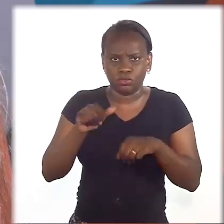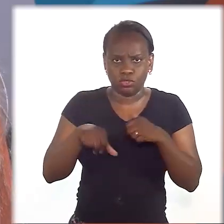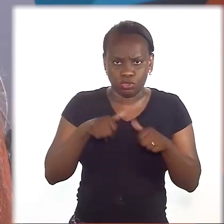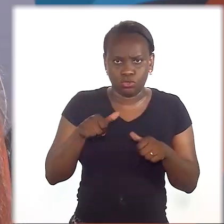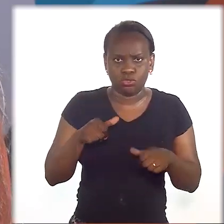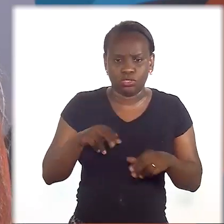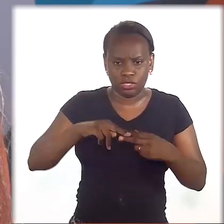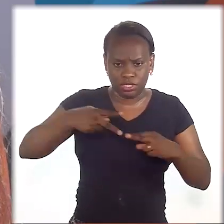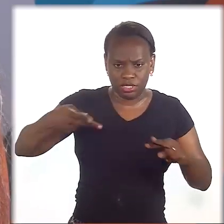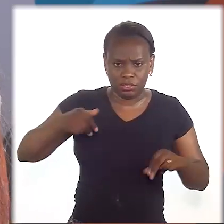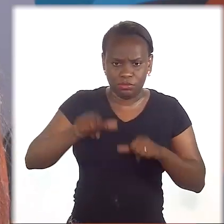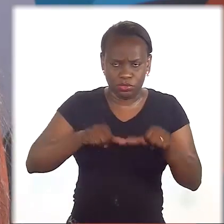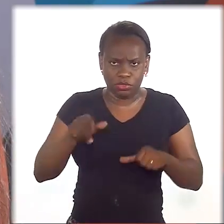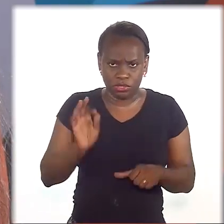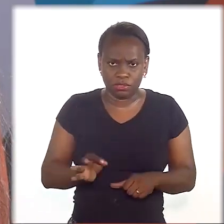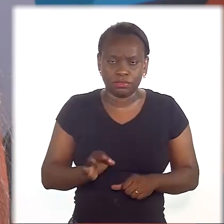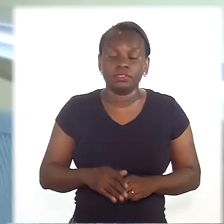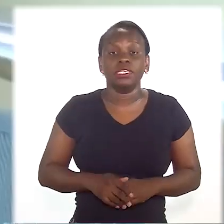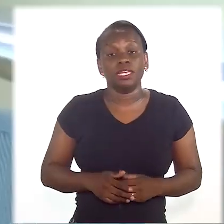essa modificação genética?